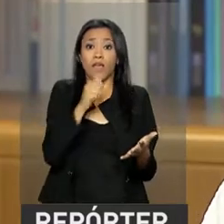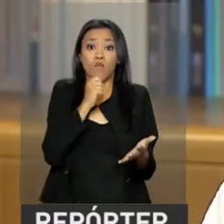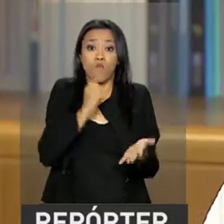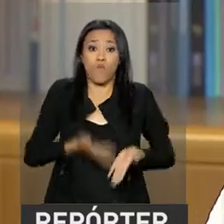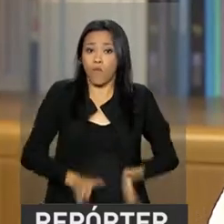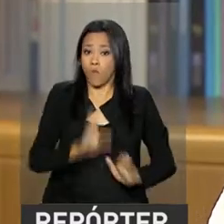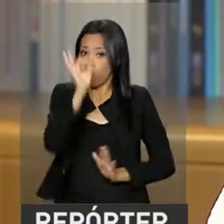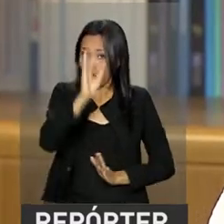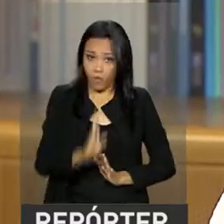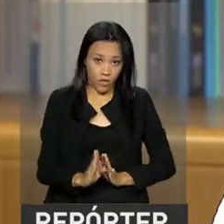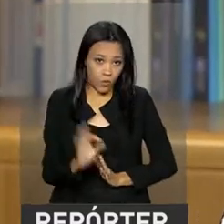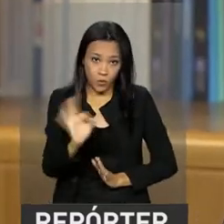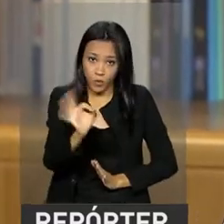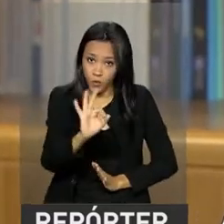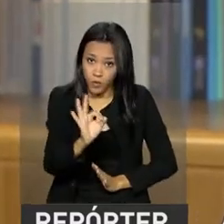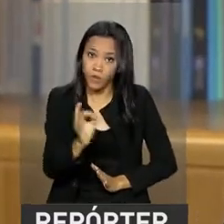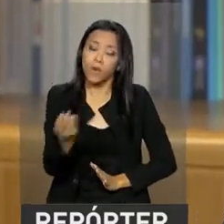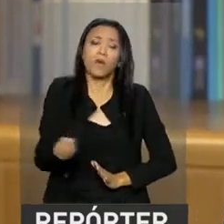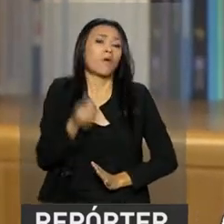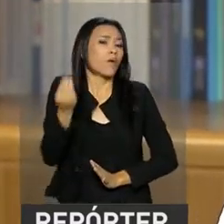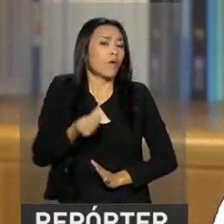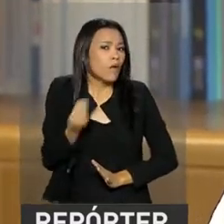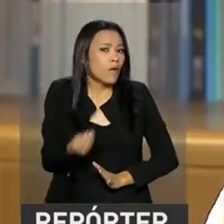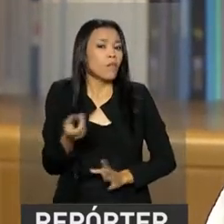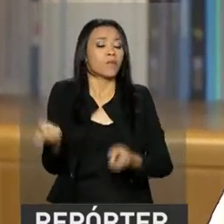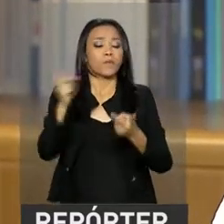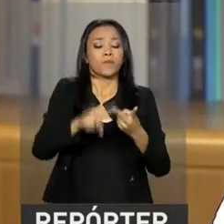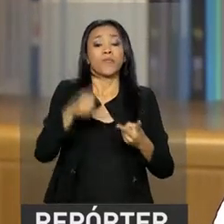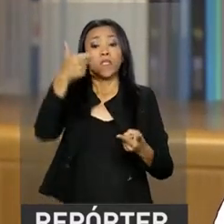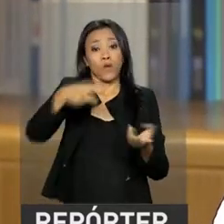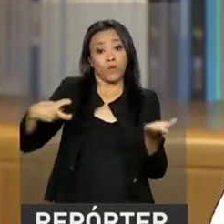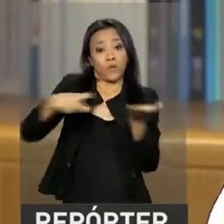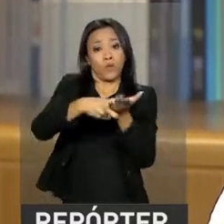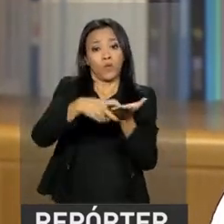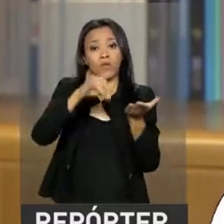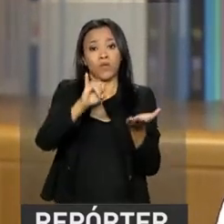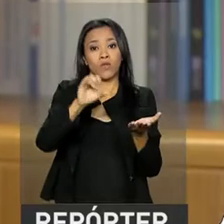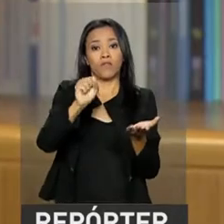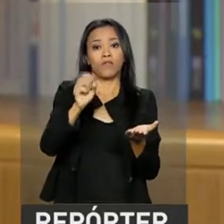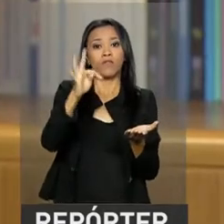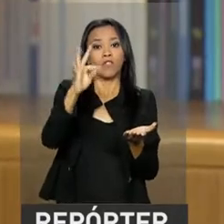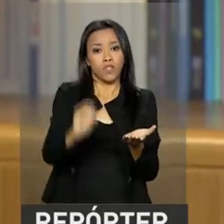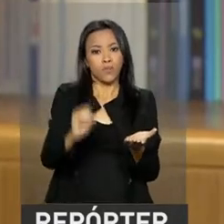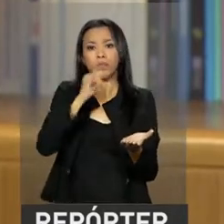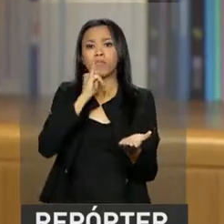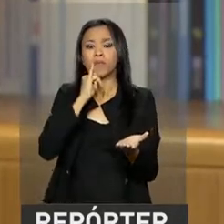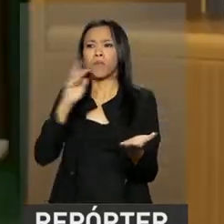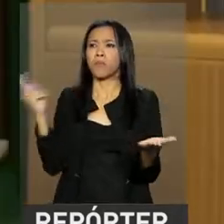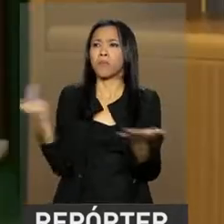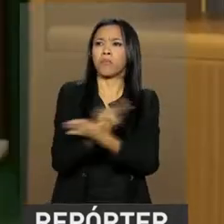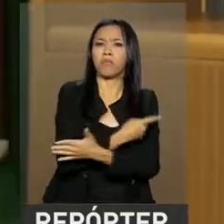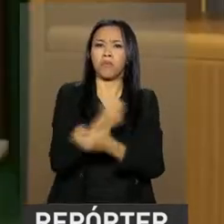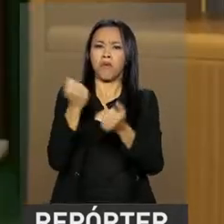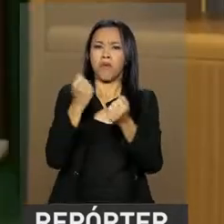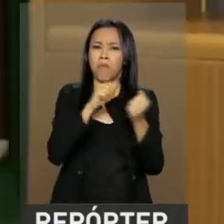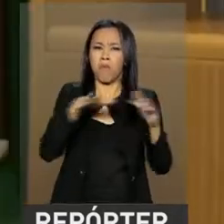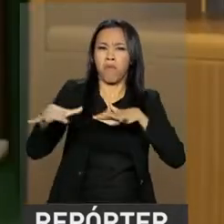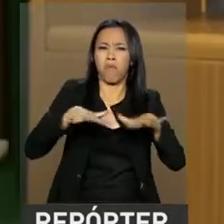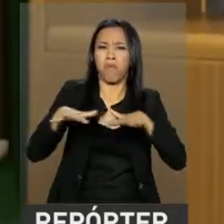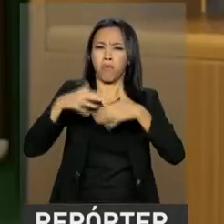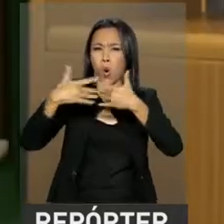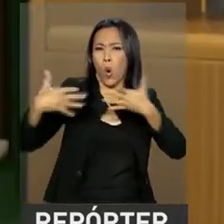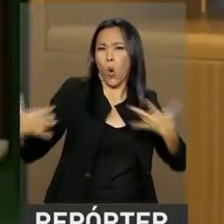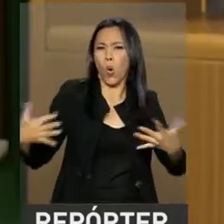os chamados apátridas ea concessão do visto humanitário para vítimas de tragédias naturais um visto humanitário